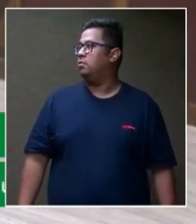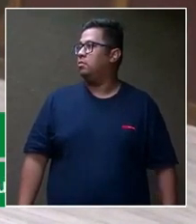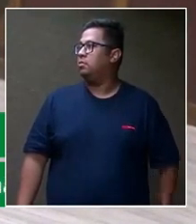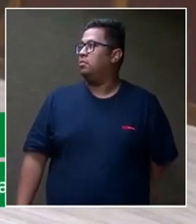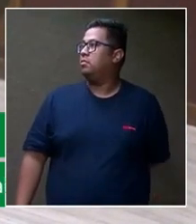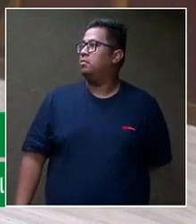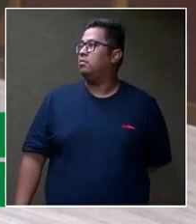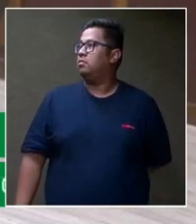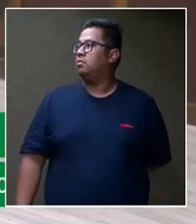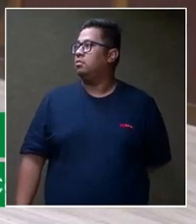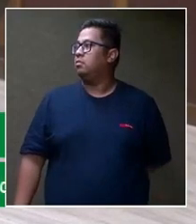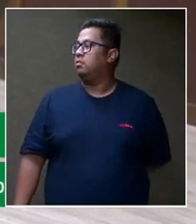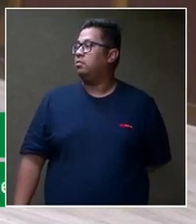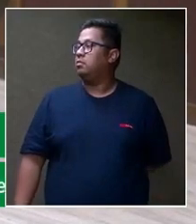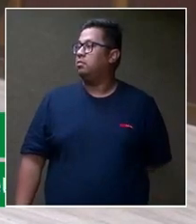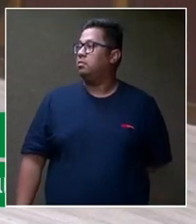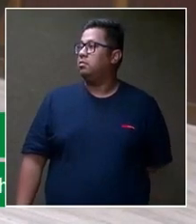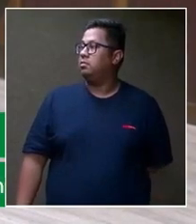doutor.